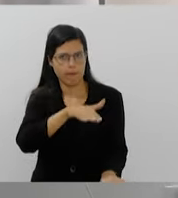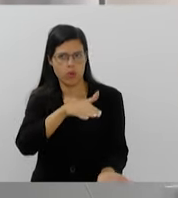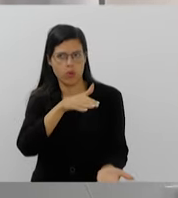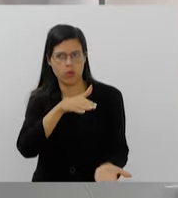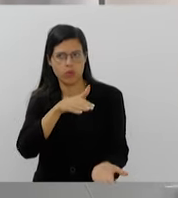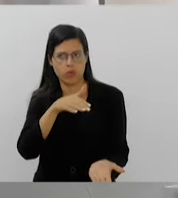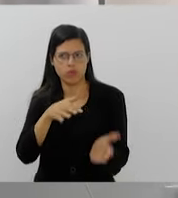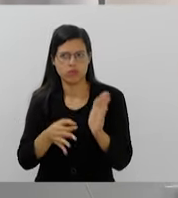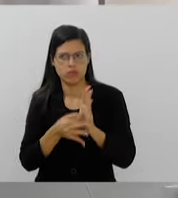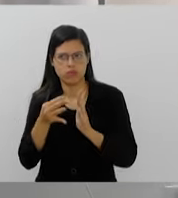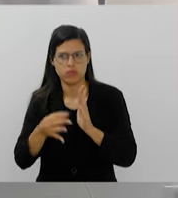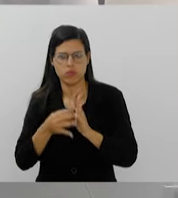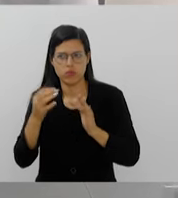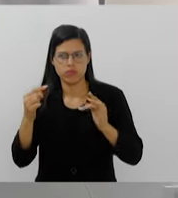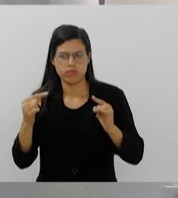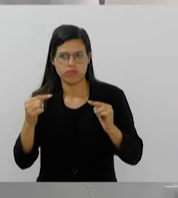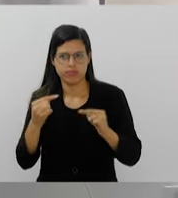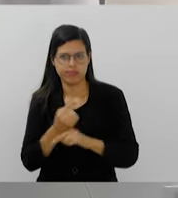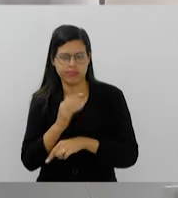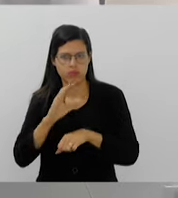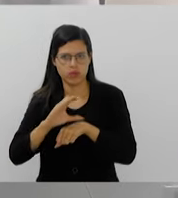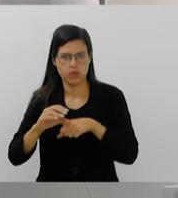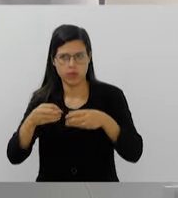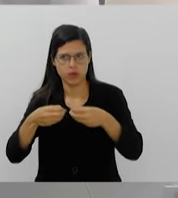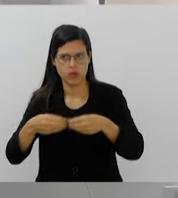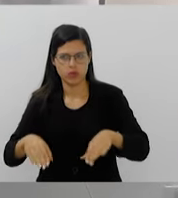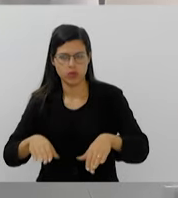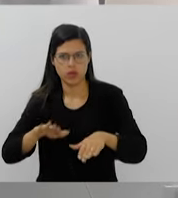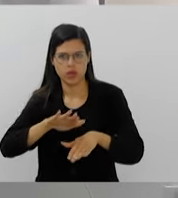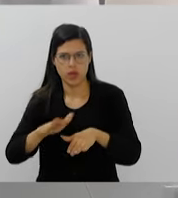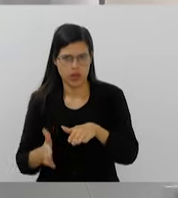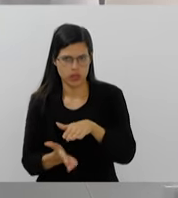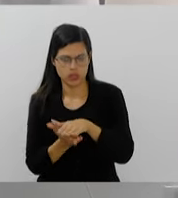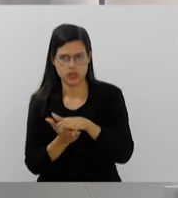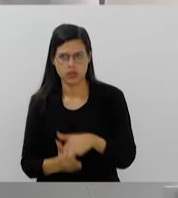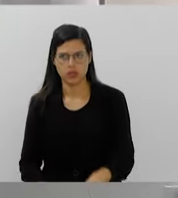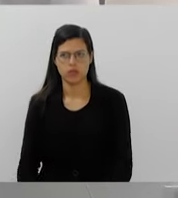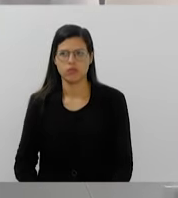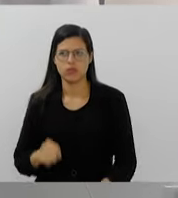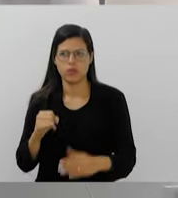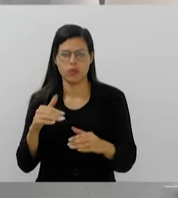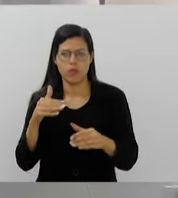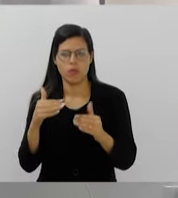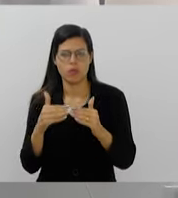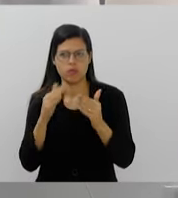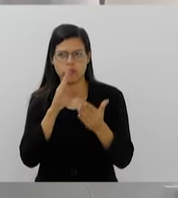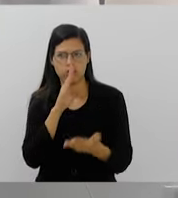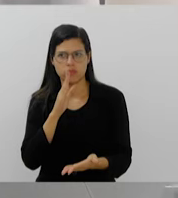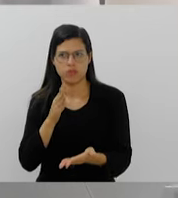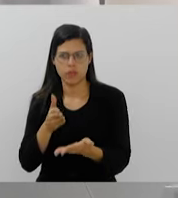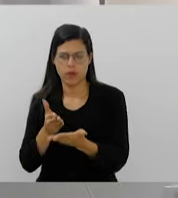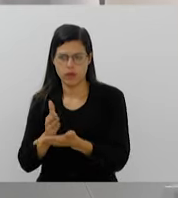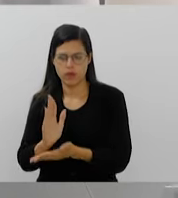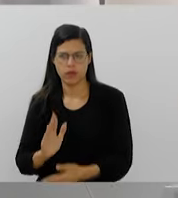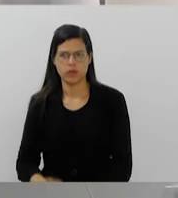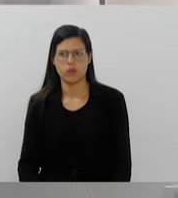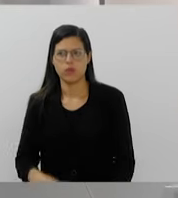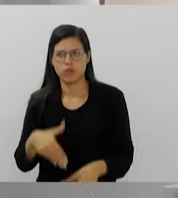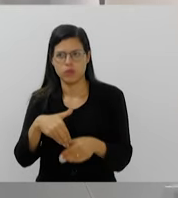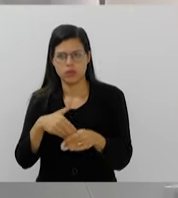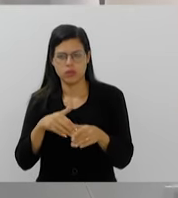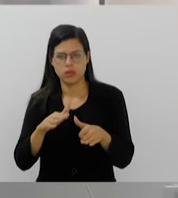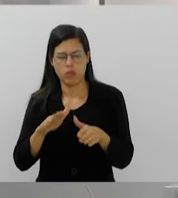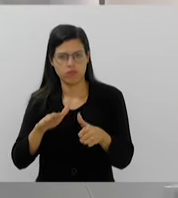cujos pareceres versam sobre constitucionalidade, anexação e prejudicabilidade. Aqueles que aprovam a votação em bloco permaneçam como estão, aprovada a votação em